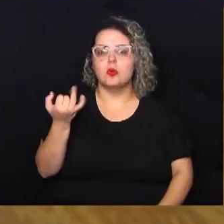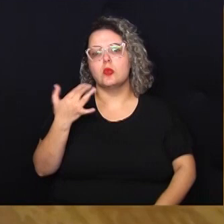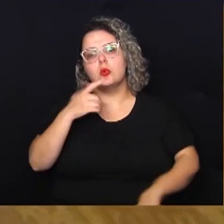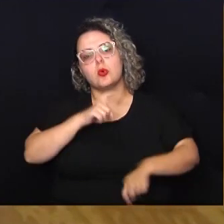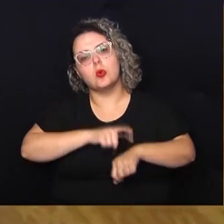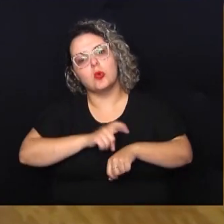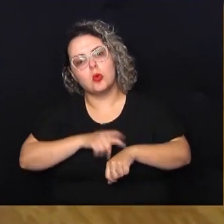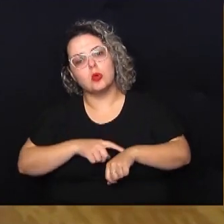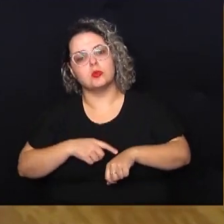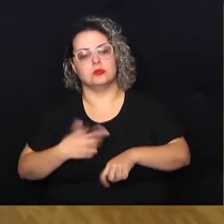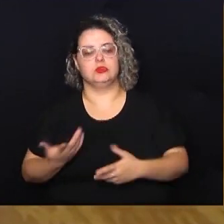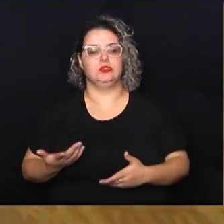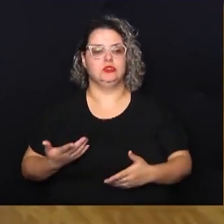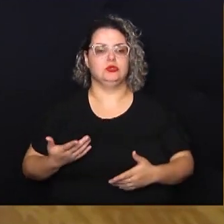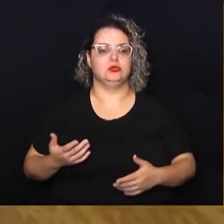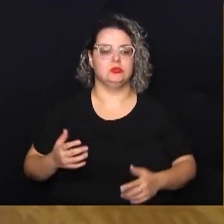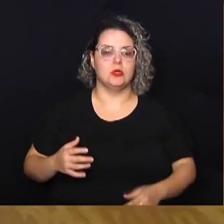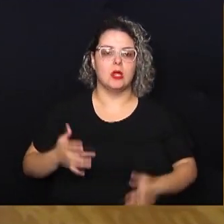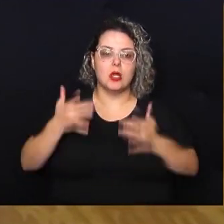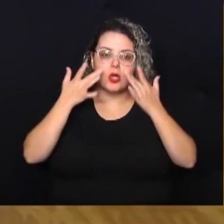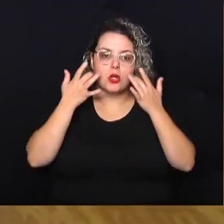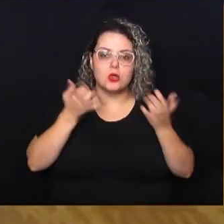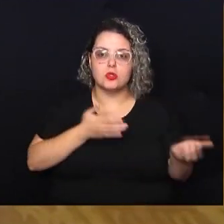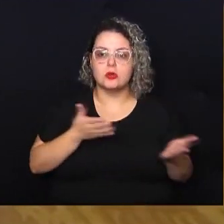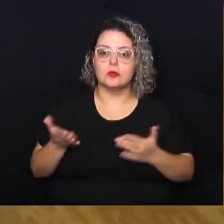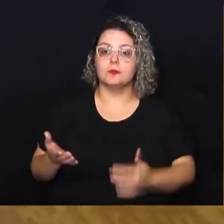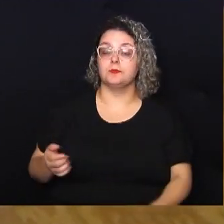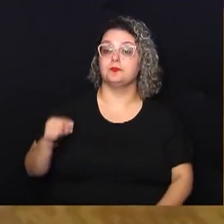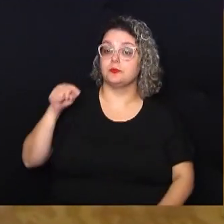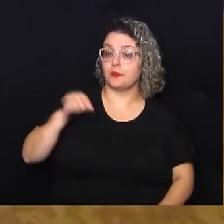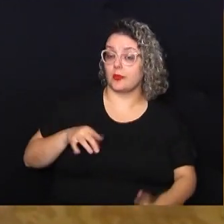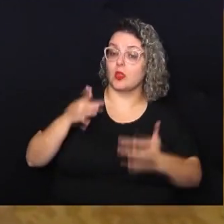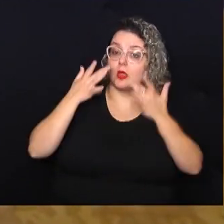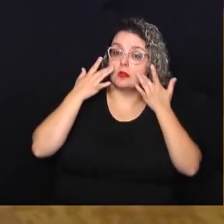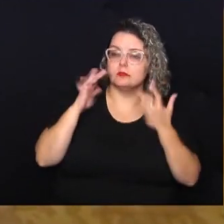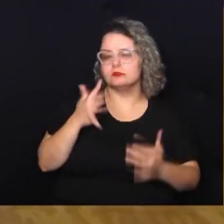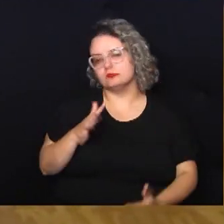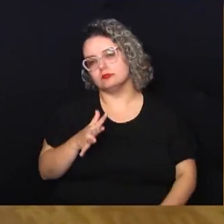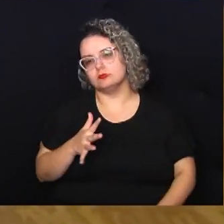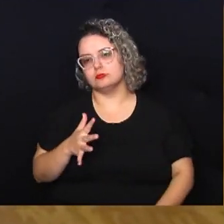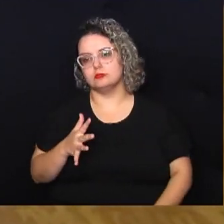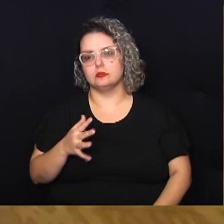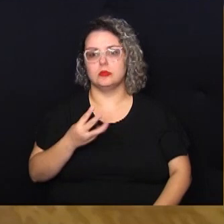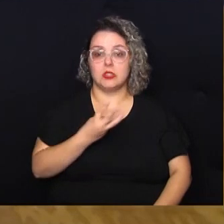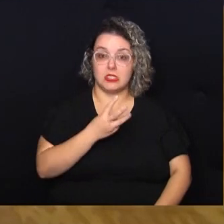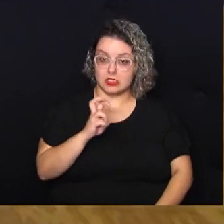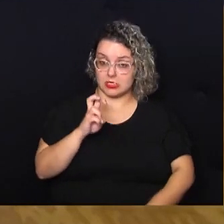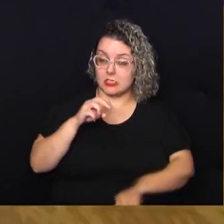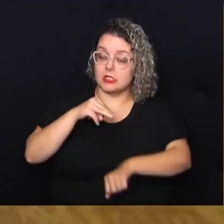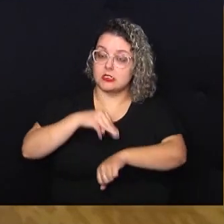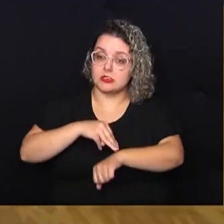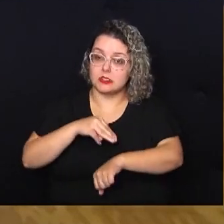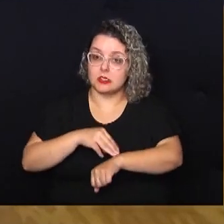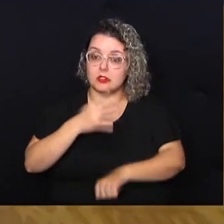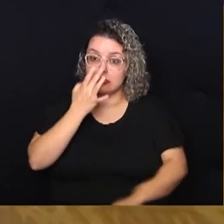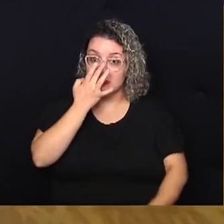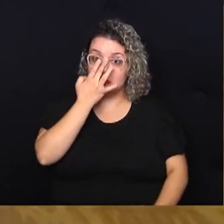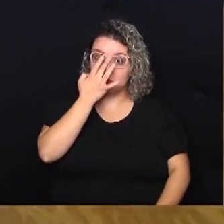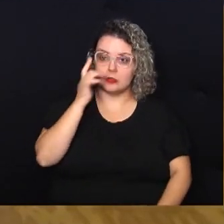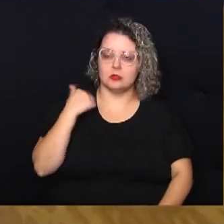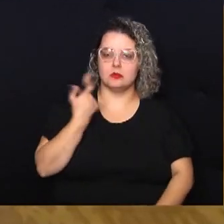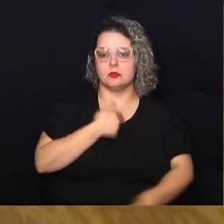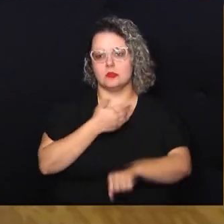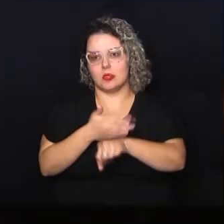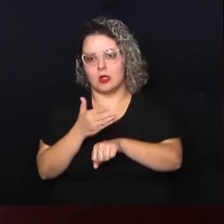de duração esse espetáculo? O espetáculo ele dura cerca de 35 minutos e os nossos